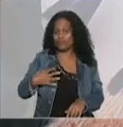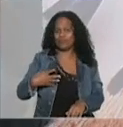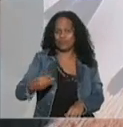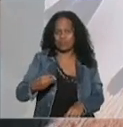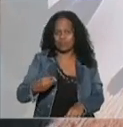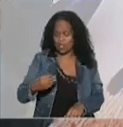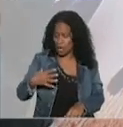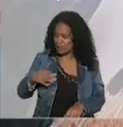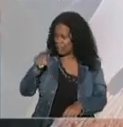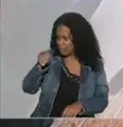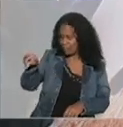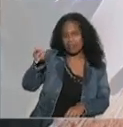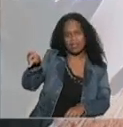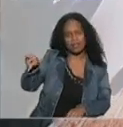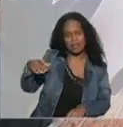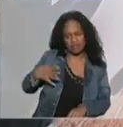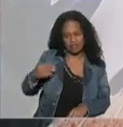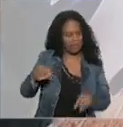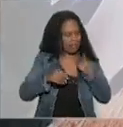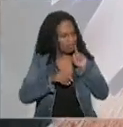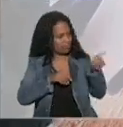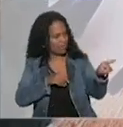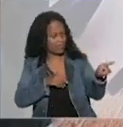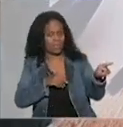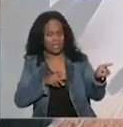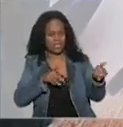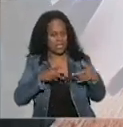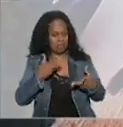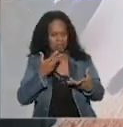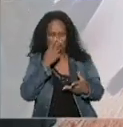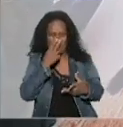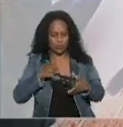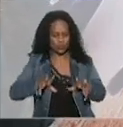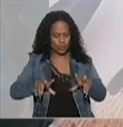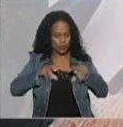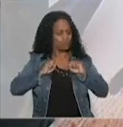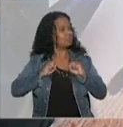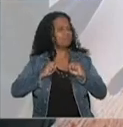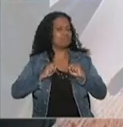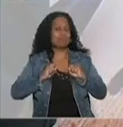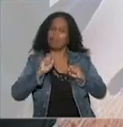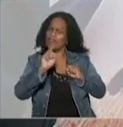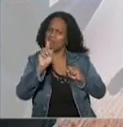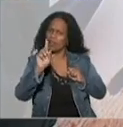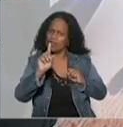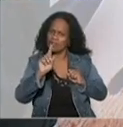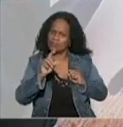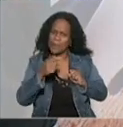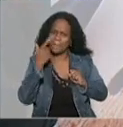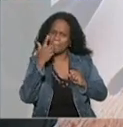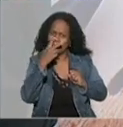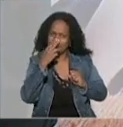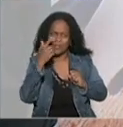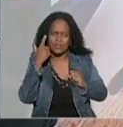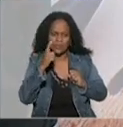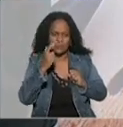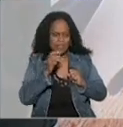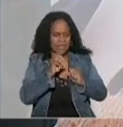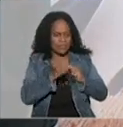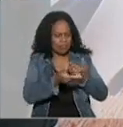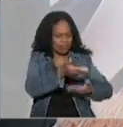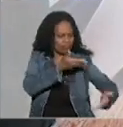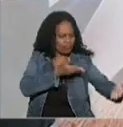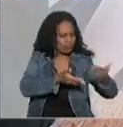filho dele, o filho dela, nesse sentido mais de posse. E aí consegue-se passar mais ou menos as mesmas,